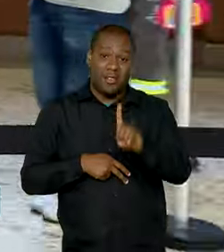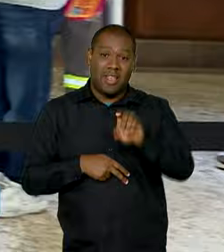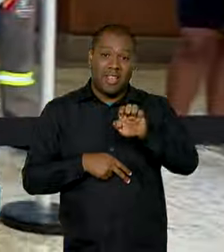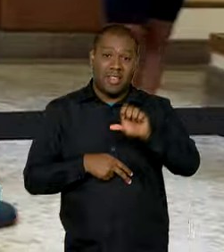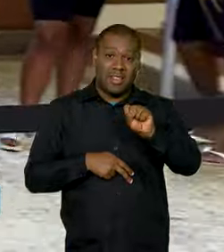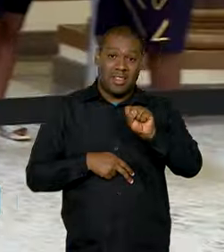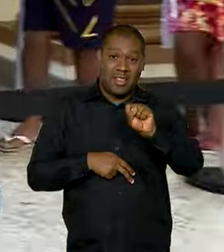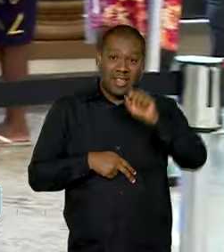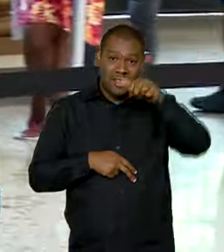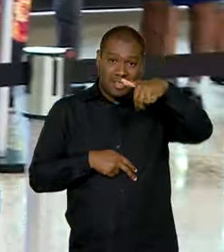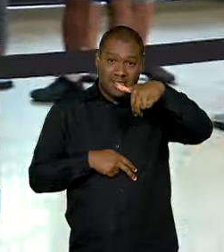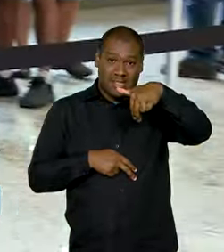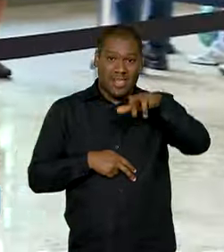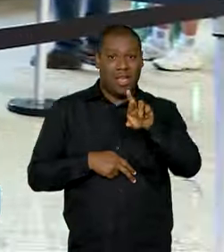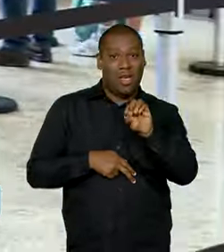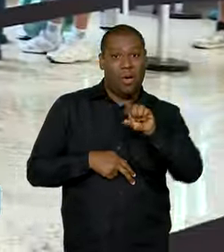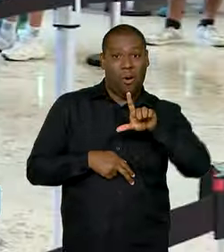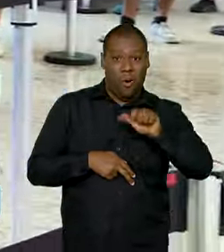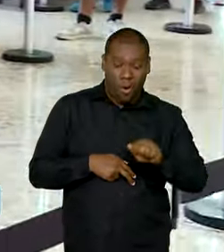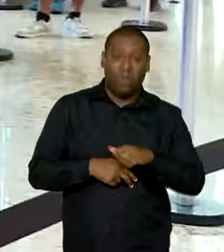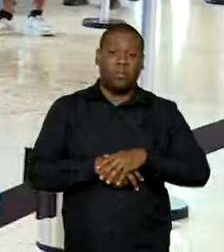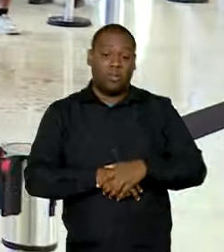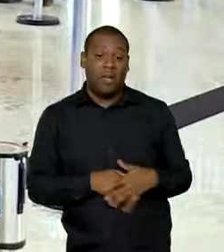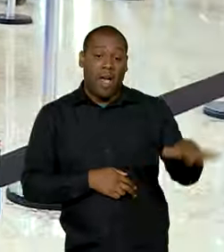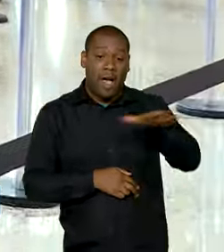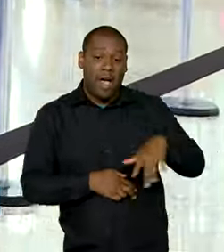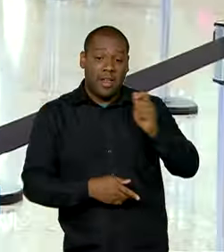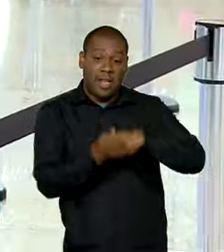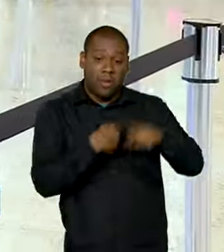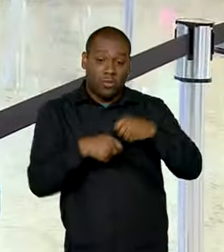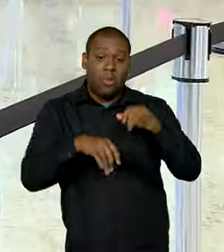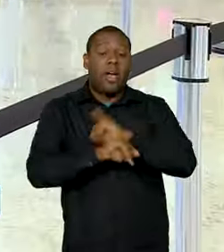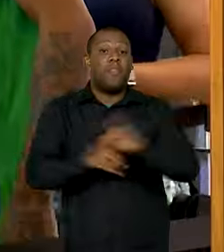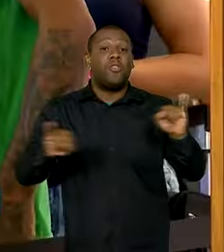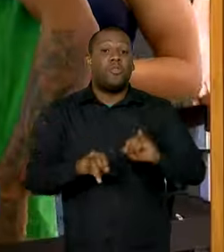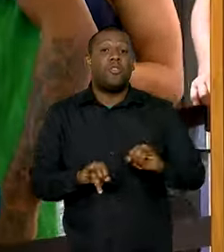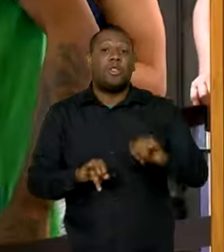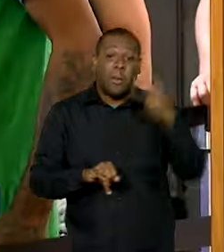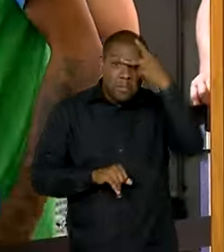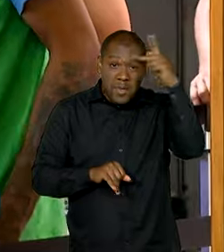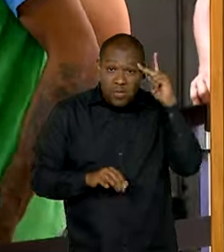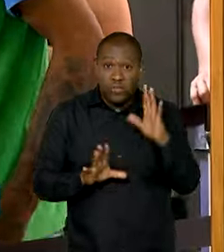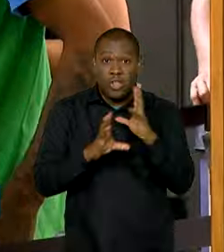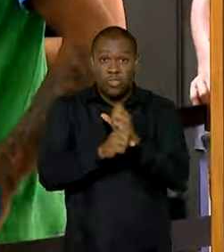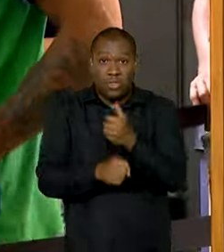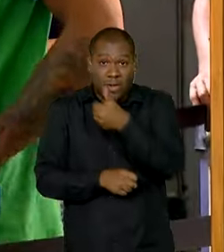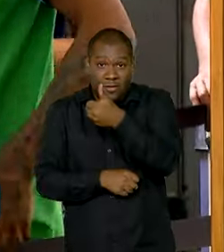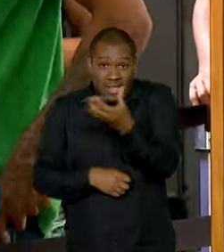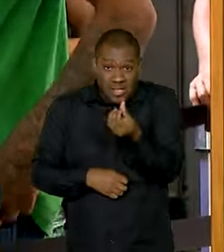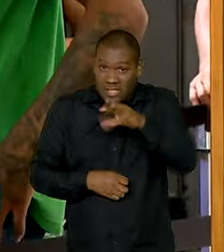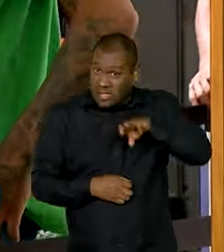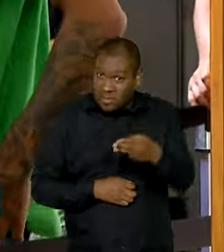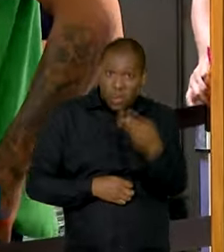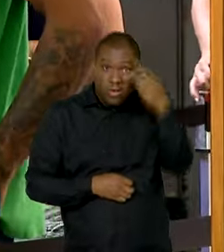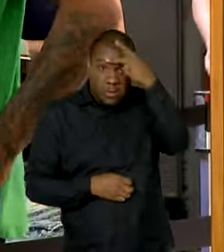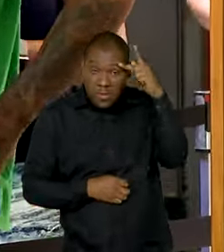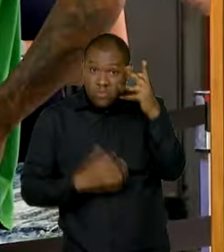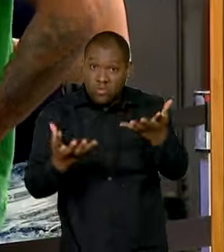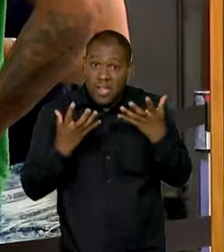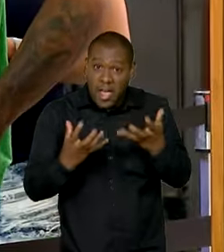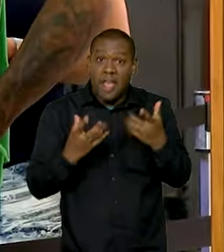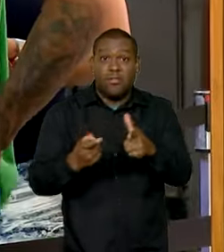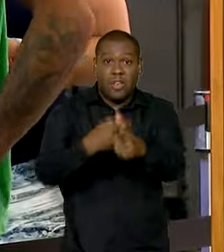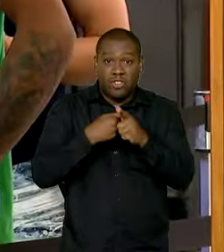área econômica, existem hoje cerca de 72 milhões de inadimplentes. São brasileiros que desejam limpar o nome e voltar a